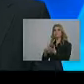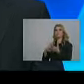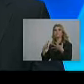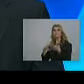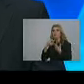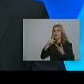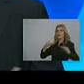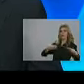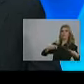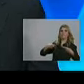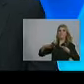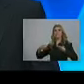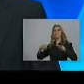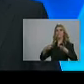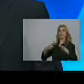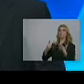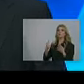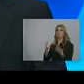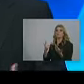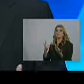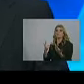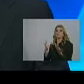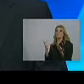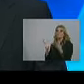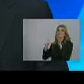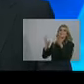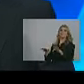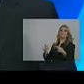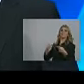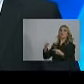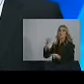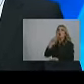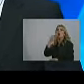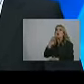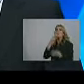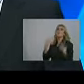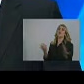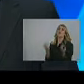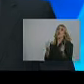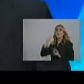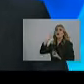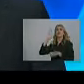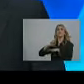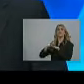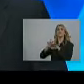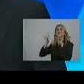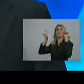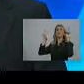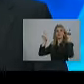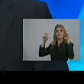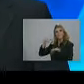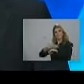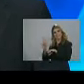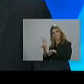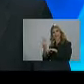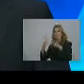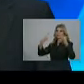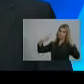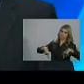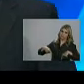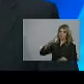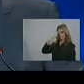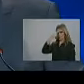há uma expectativa de que isso tenha um fim. Na sua opinião, como deve ser resolvida essa questão envolvendo táxis e Uber?